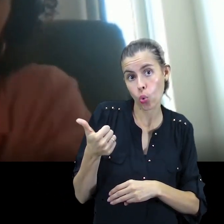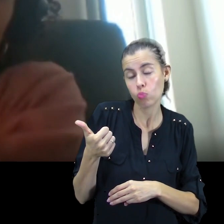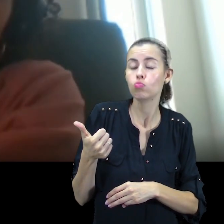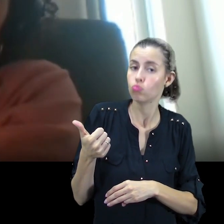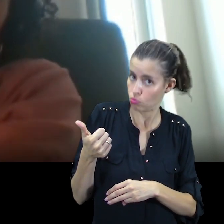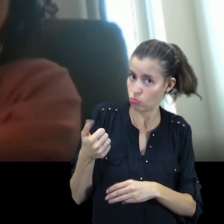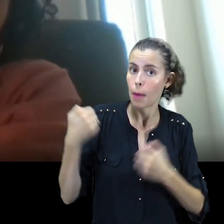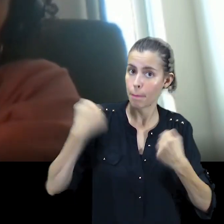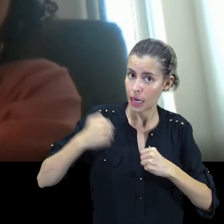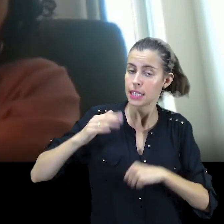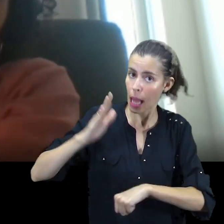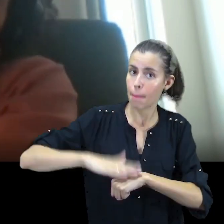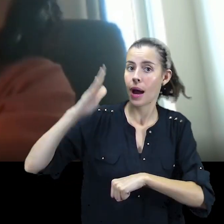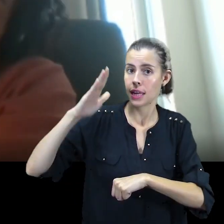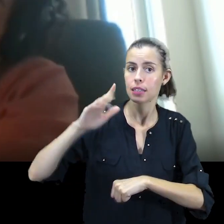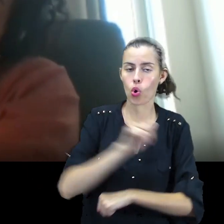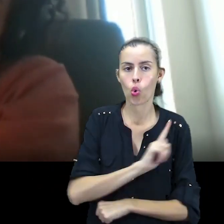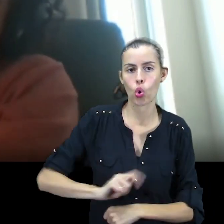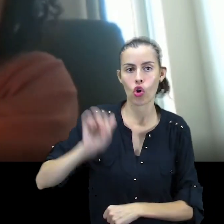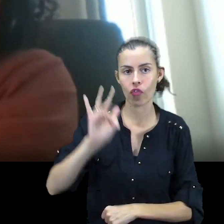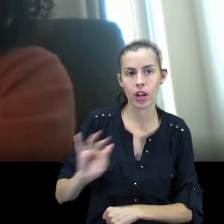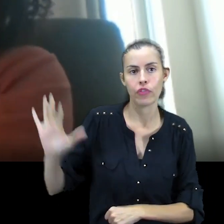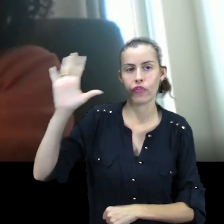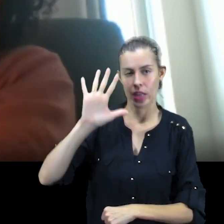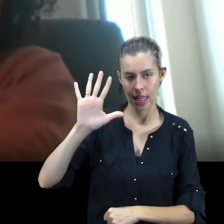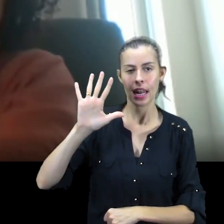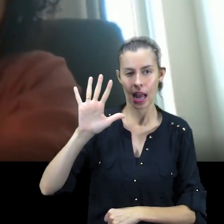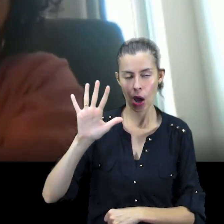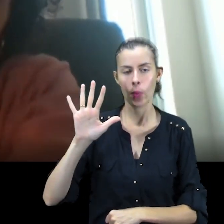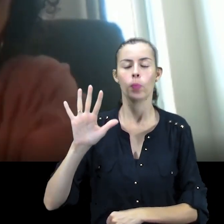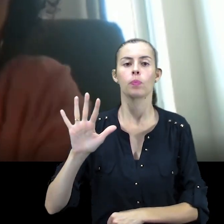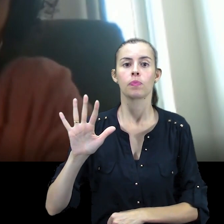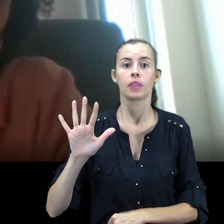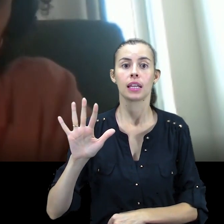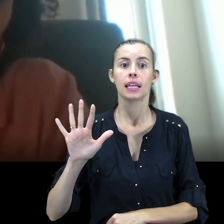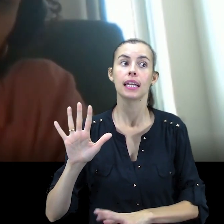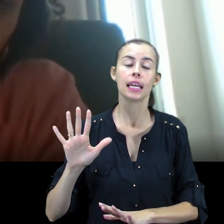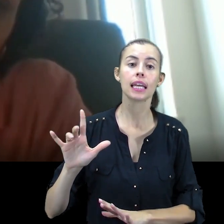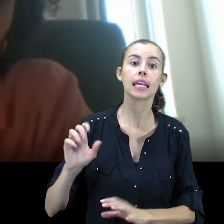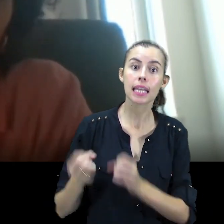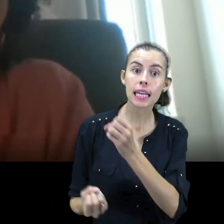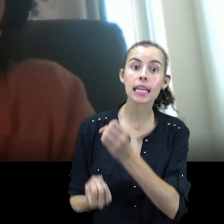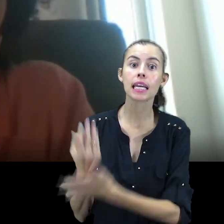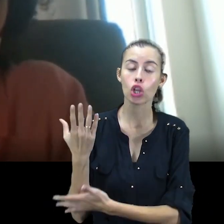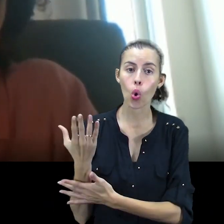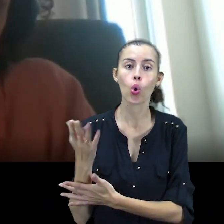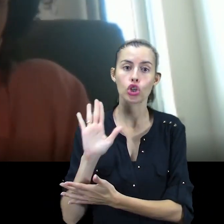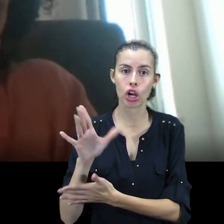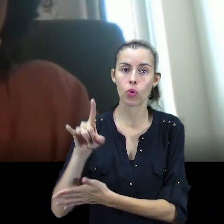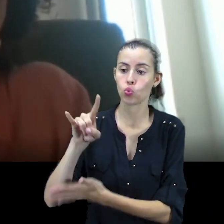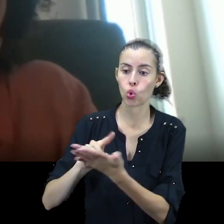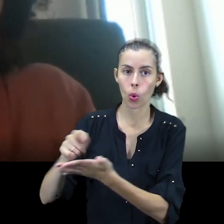governo federal criou uma rúbrica de financiamento para extensão, mas essa rúbrica, desde que foi criada, está